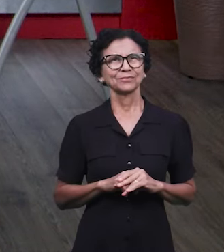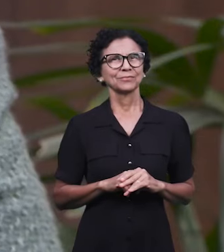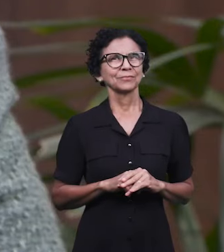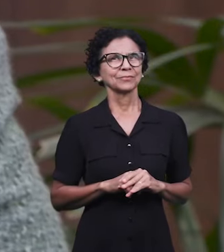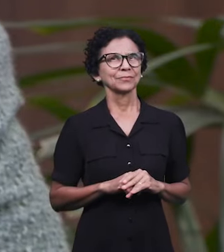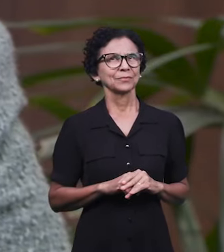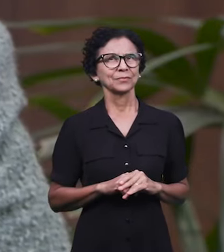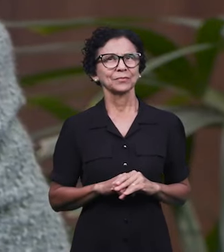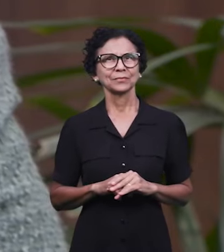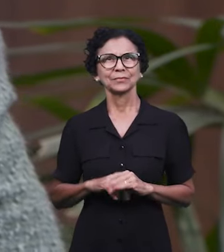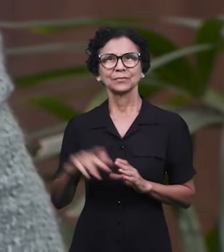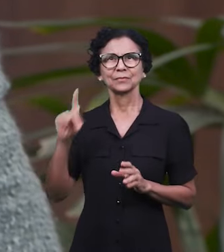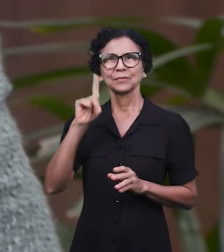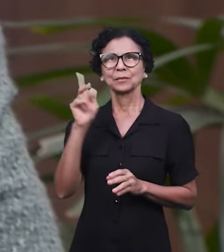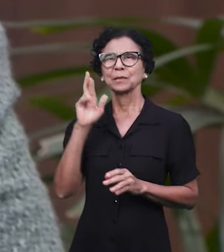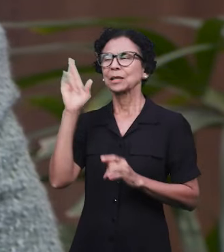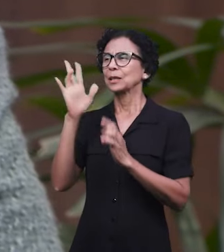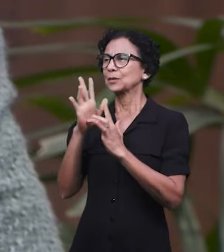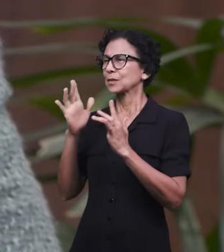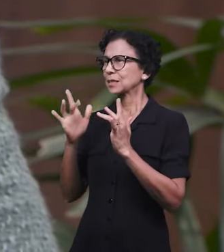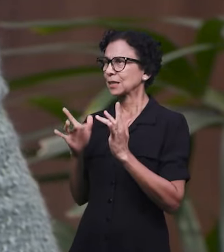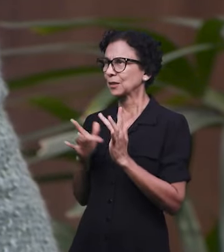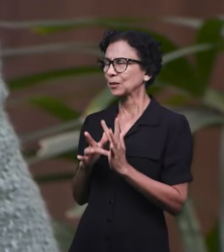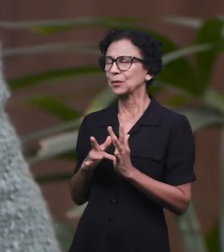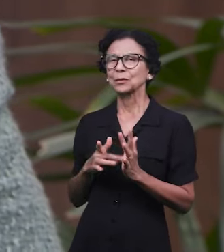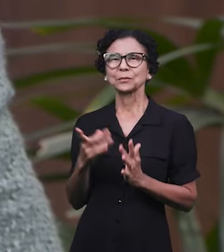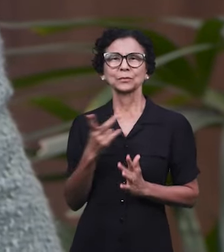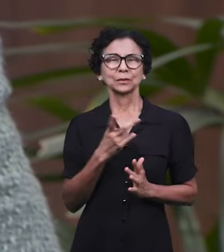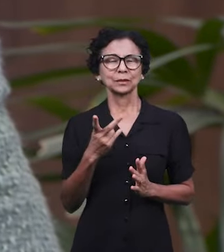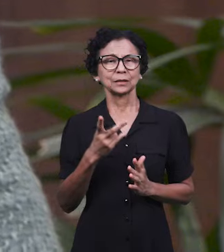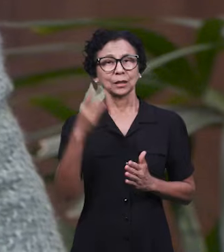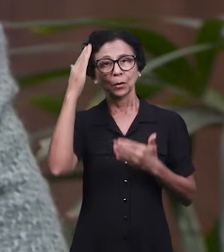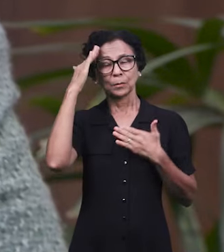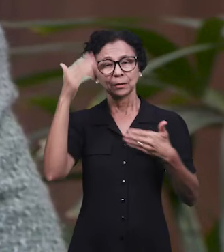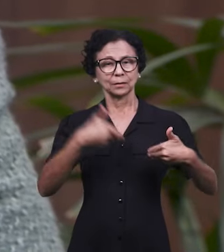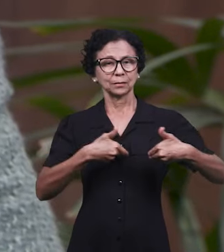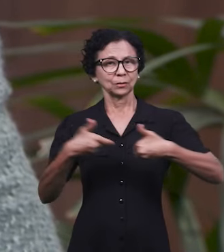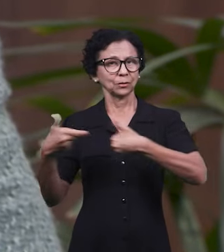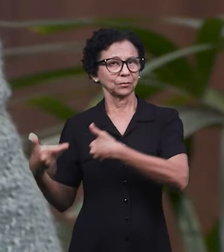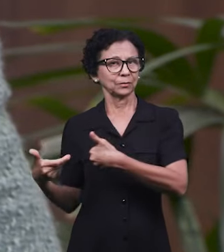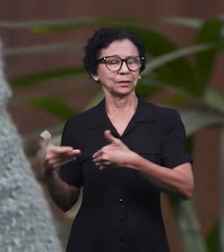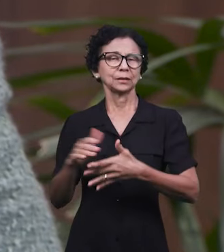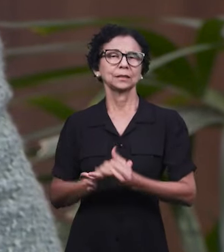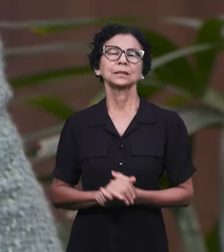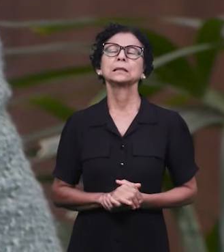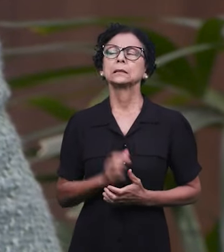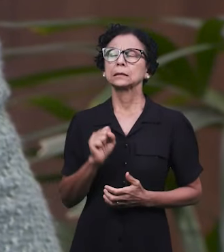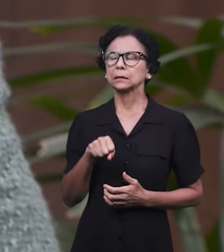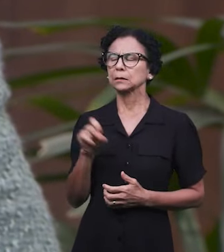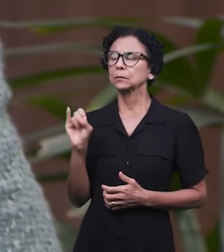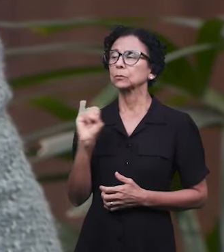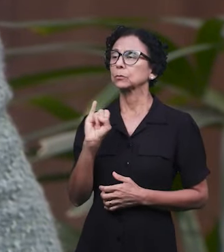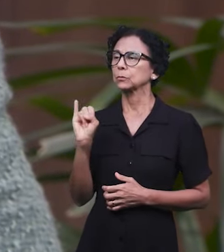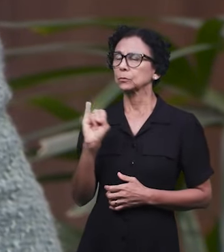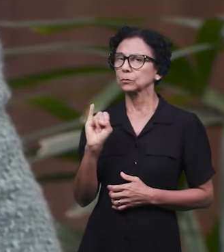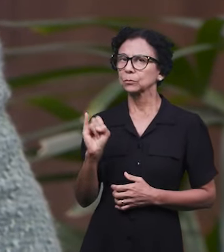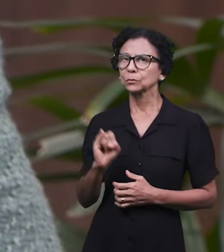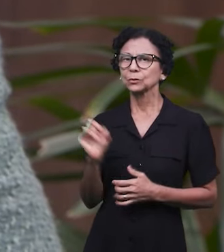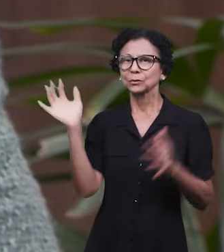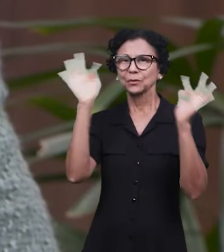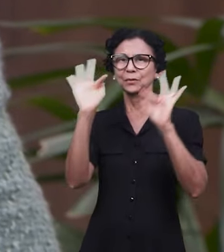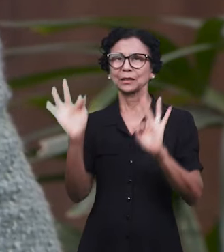aaz Senor Dr Rodrigo aaz sen Dr Isaías obrigada pelo convite creio que será muito útil né Estou muito feliz por estar